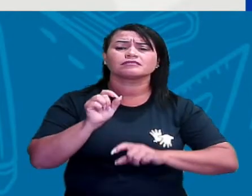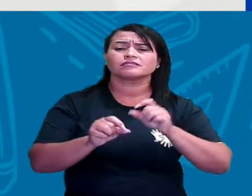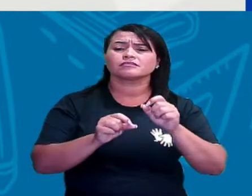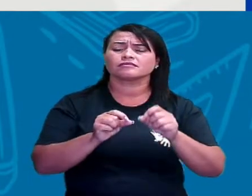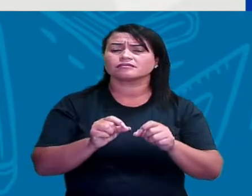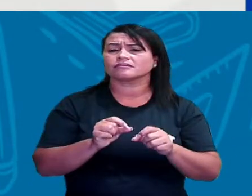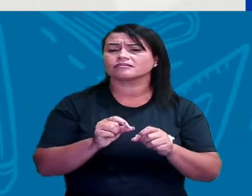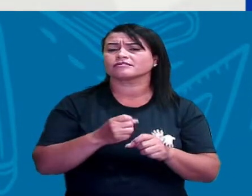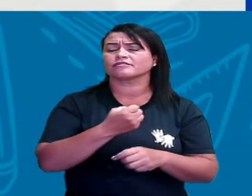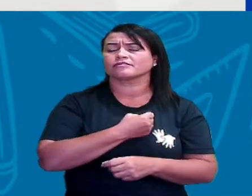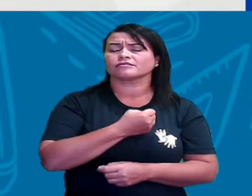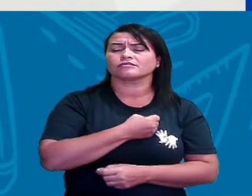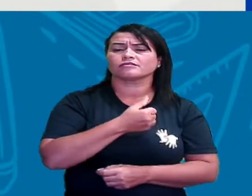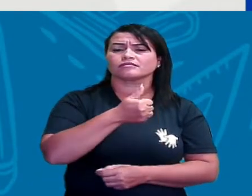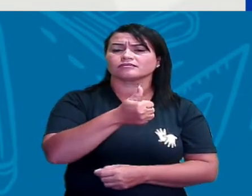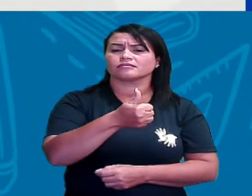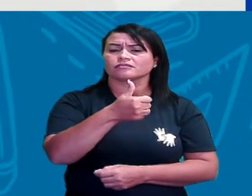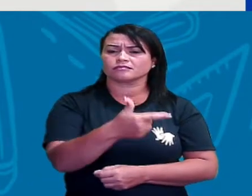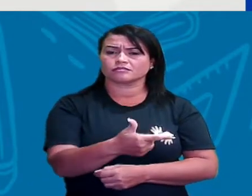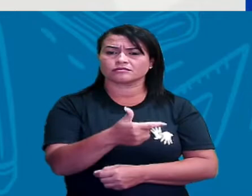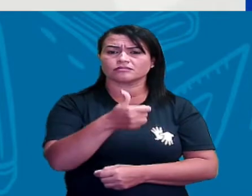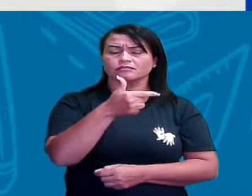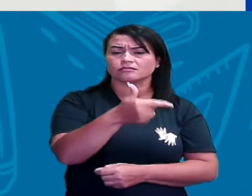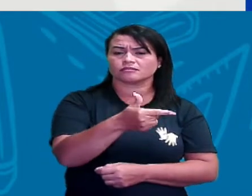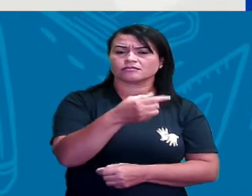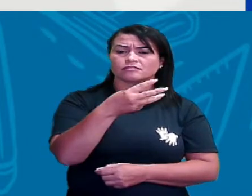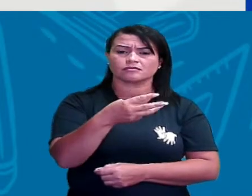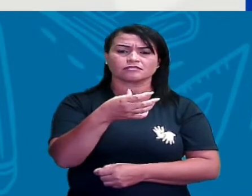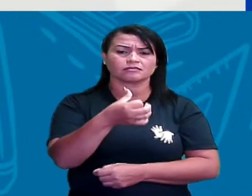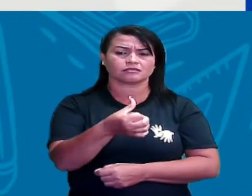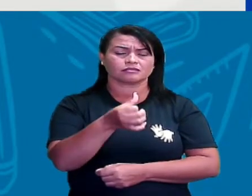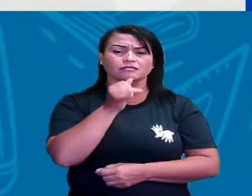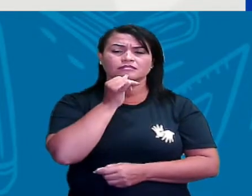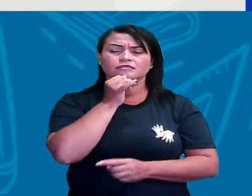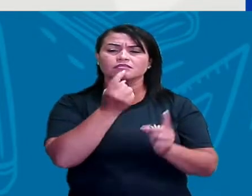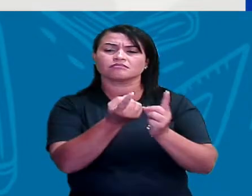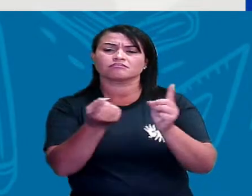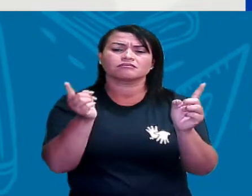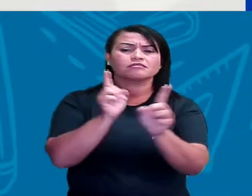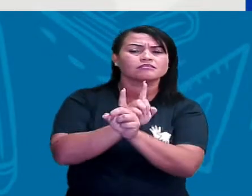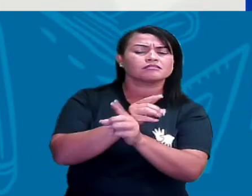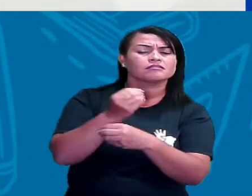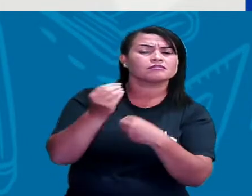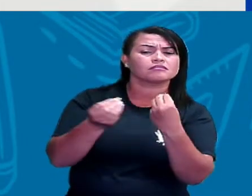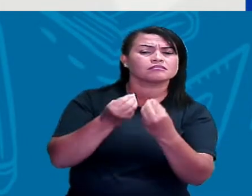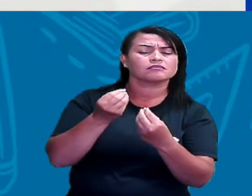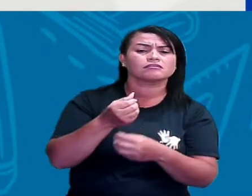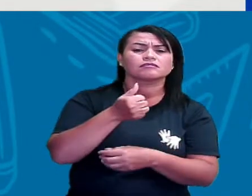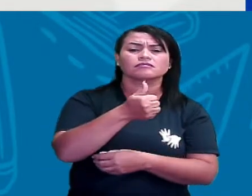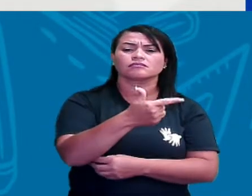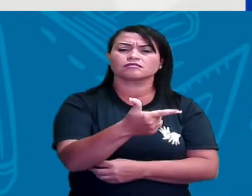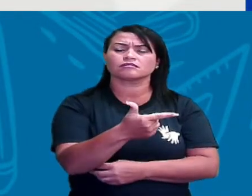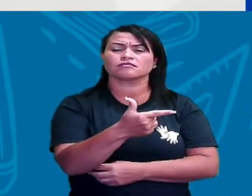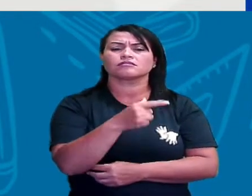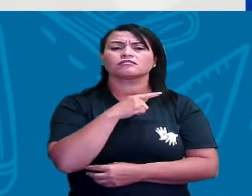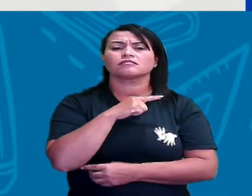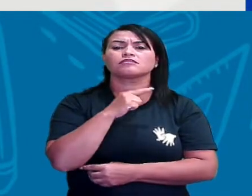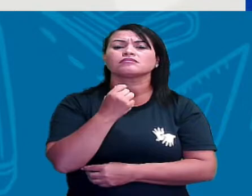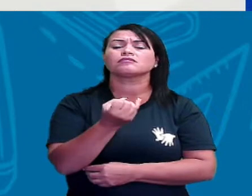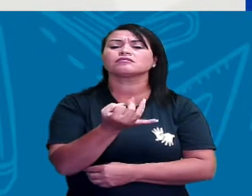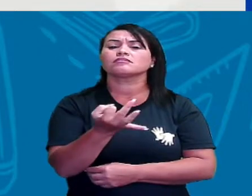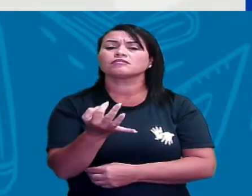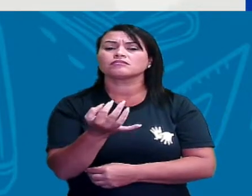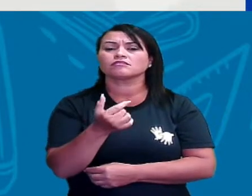dos números 12 e 236 trocassem de lugar, tá? Para o número 12, obteríamos o